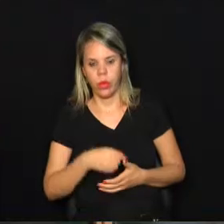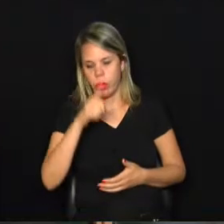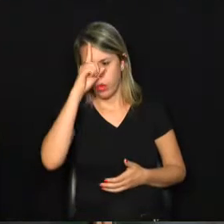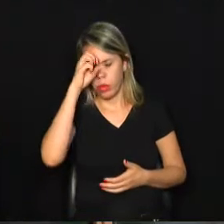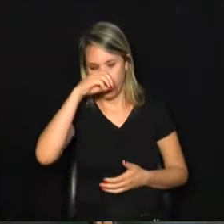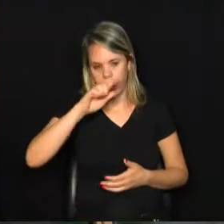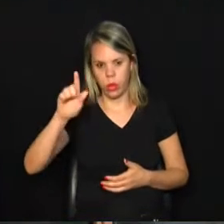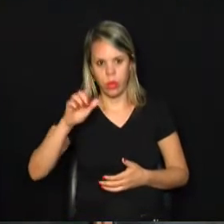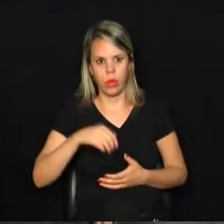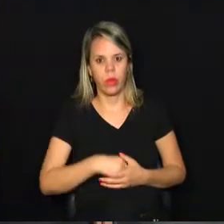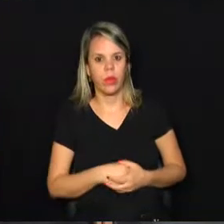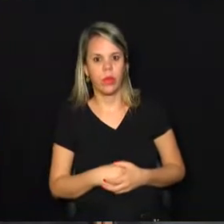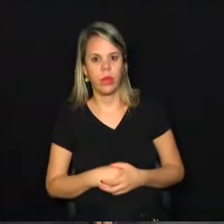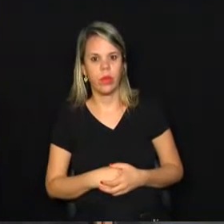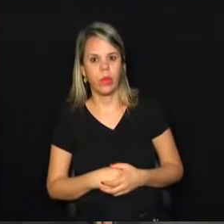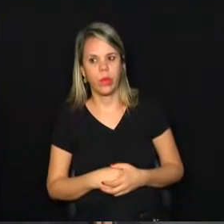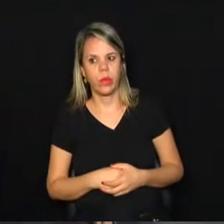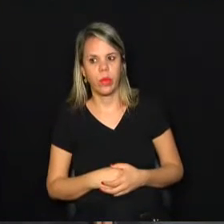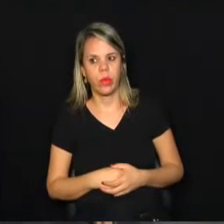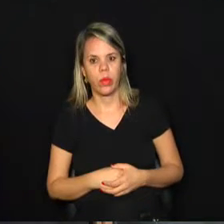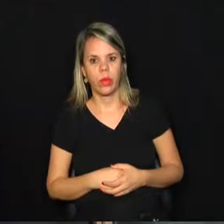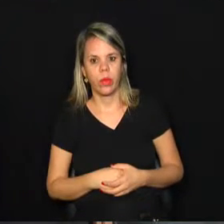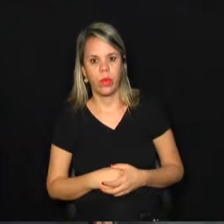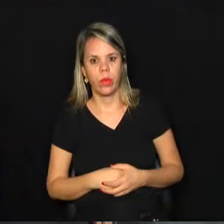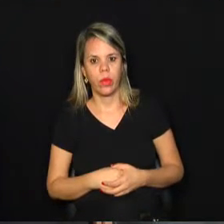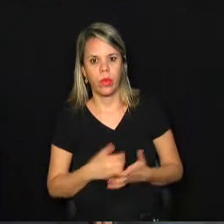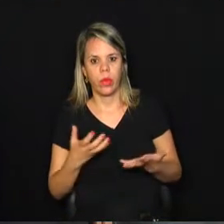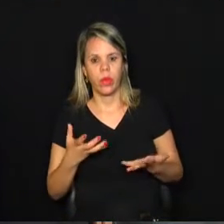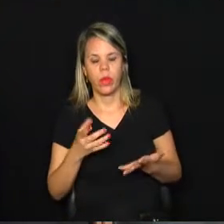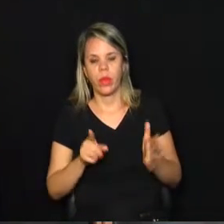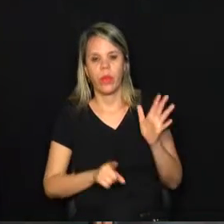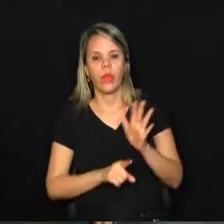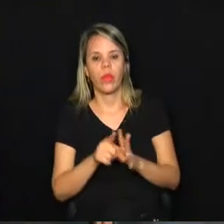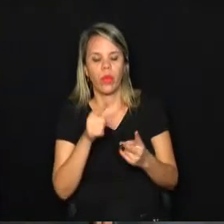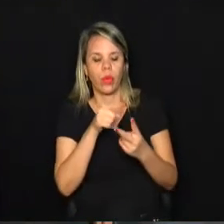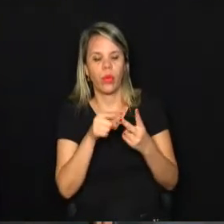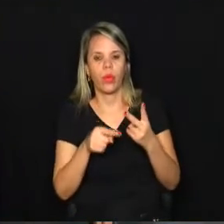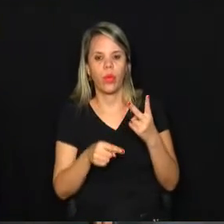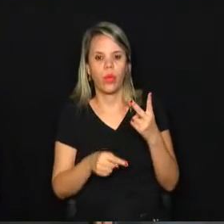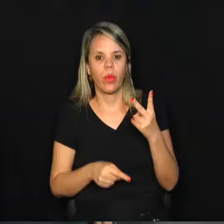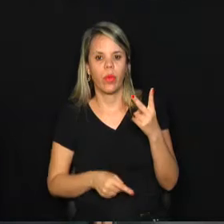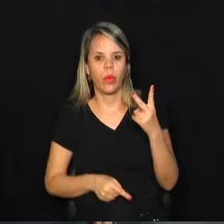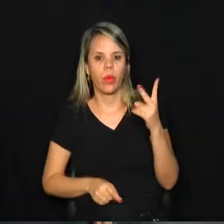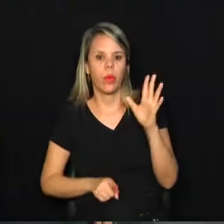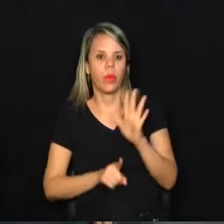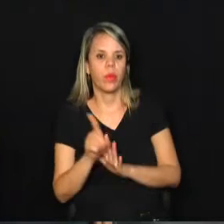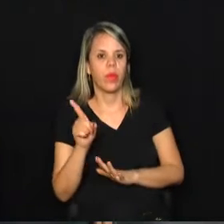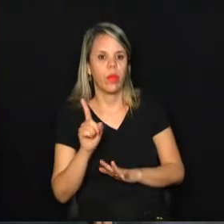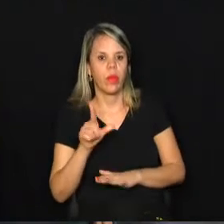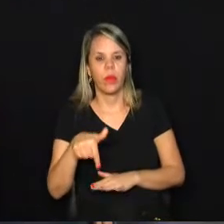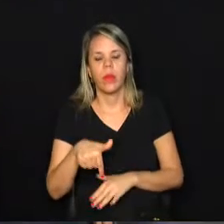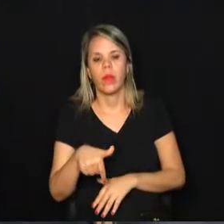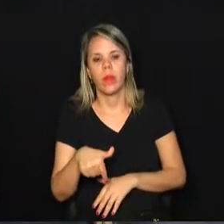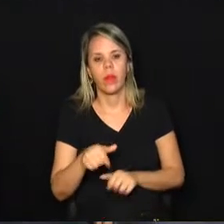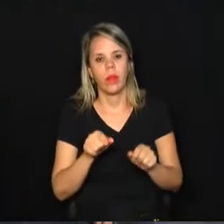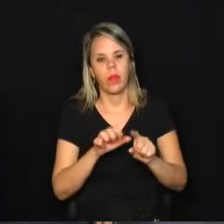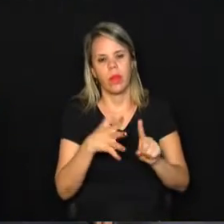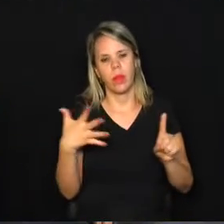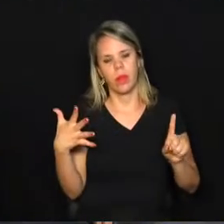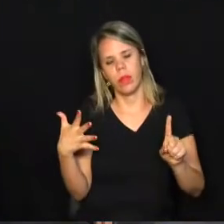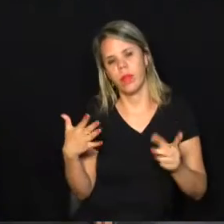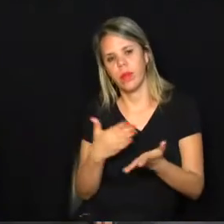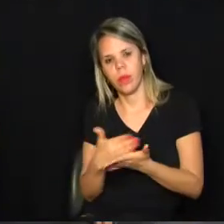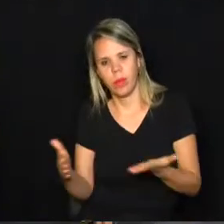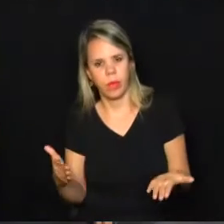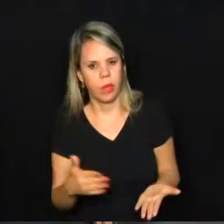Mário Gatti. Eu queria fazer apenas duas perguntas. Eu acabei entrando tarde, eu não vi a explanação